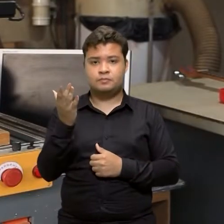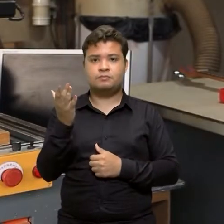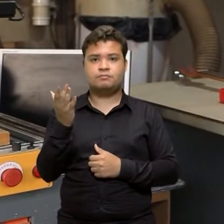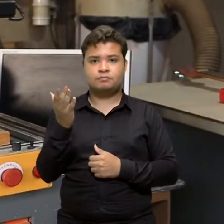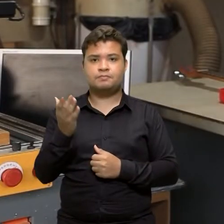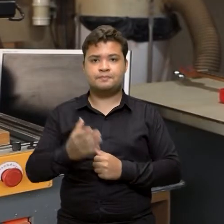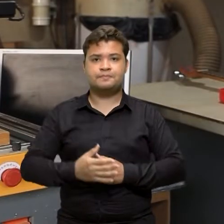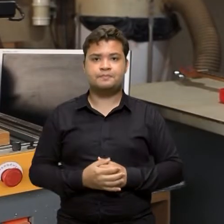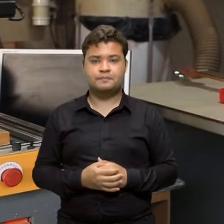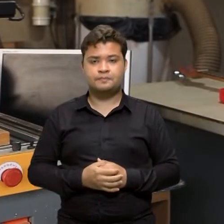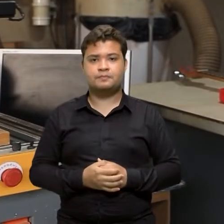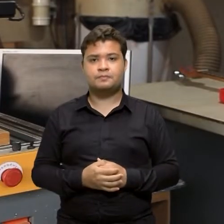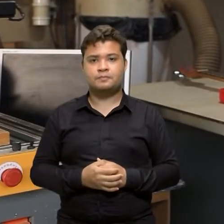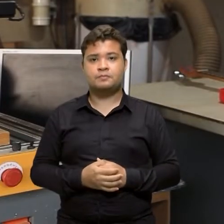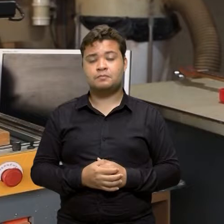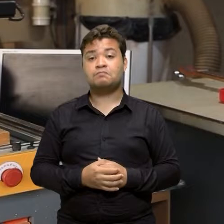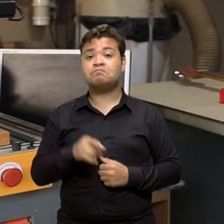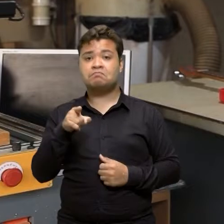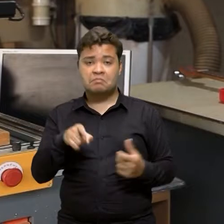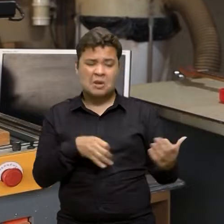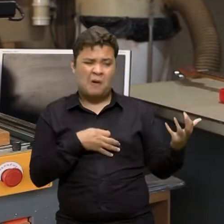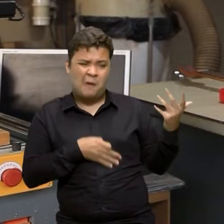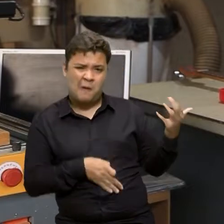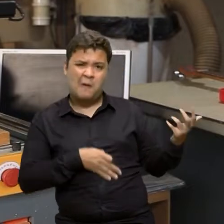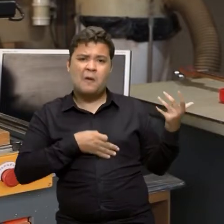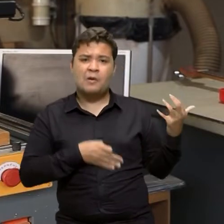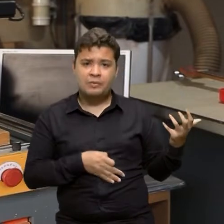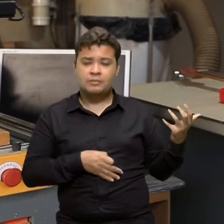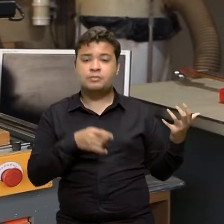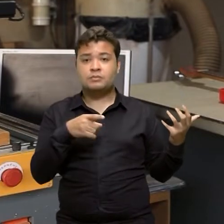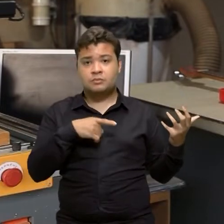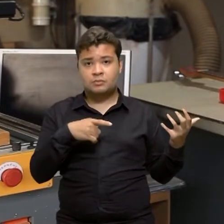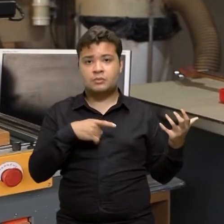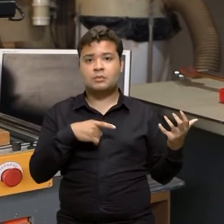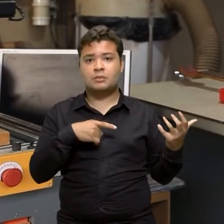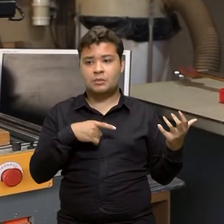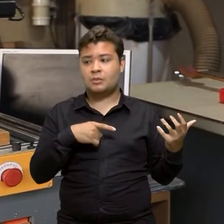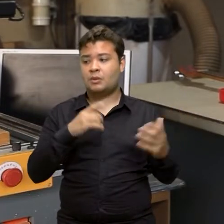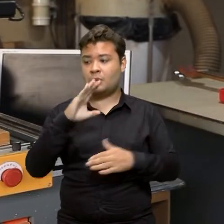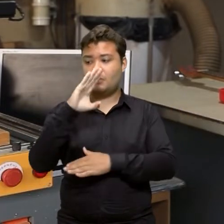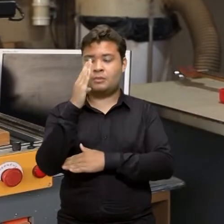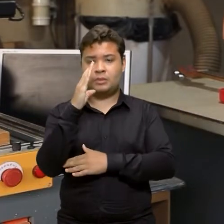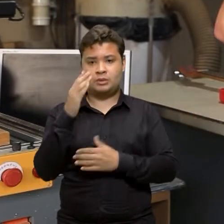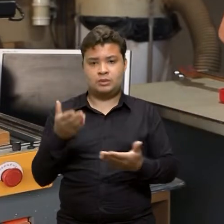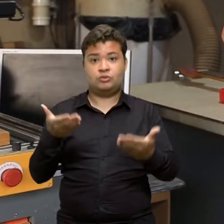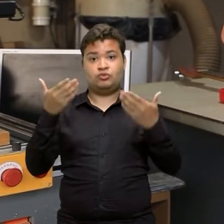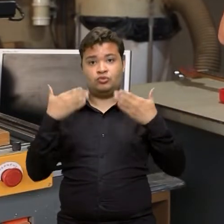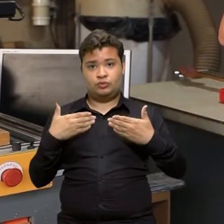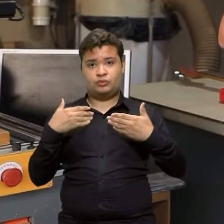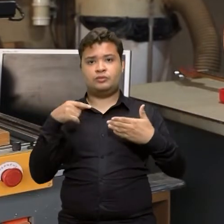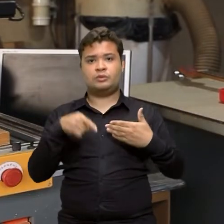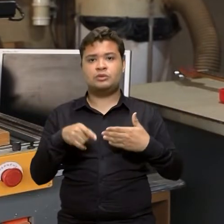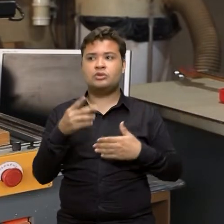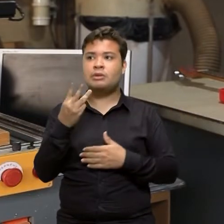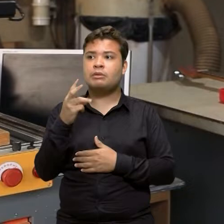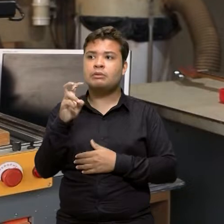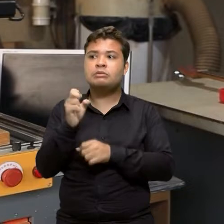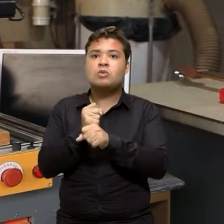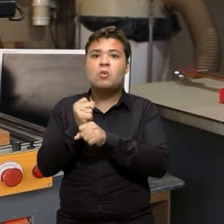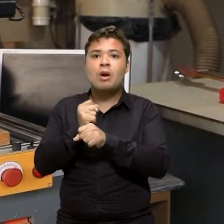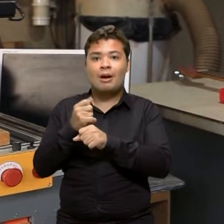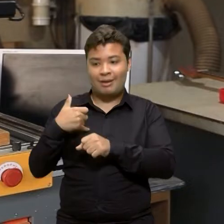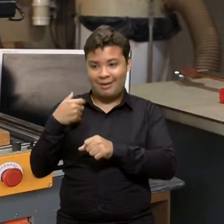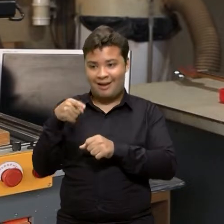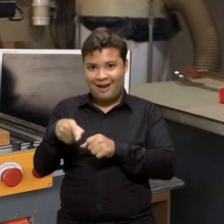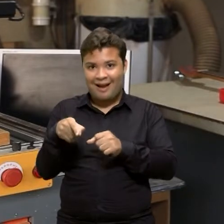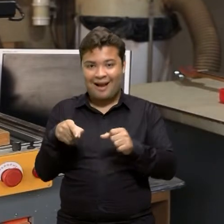de um modelo específico, uma Les Paul. Essa guitarra também é composta aí por uma madeira de fundo. Isso aqui é um mogno de 35 anos de